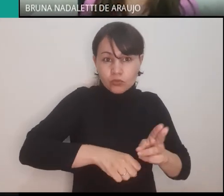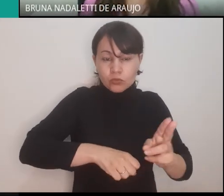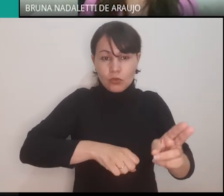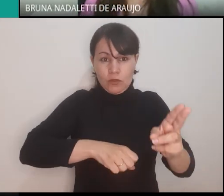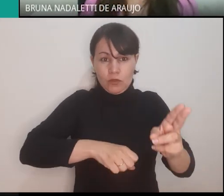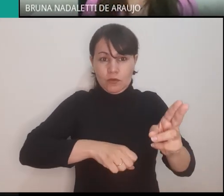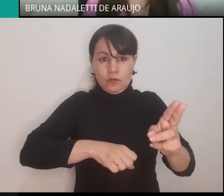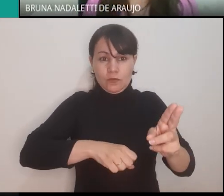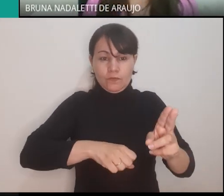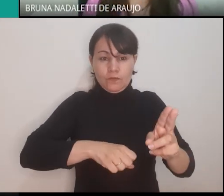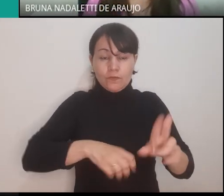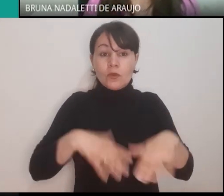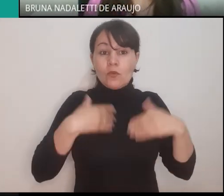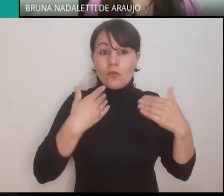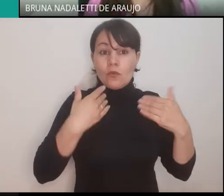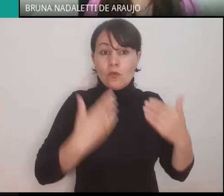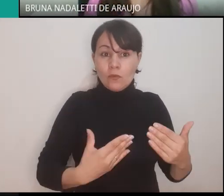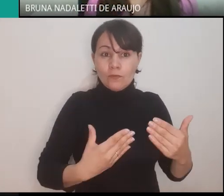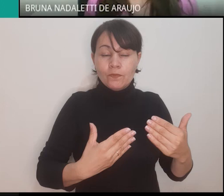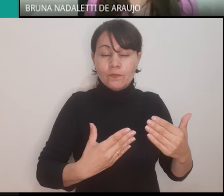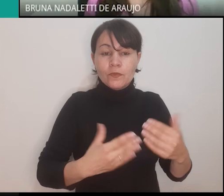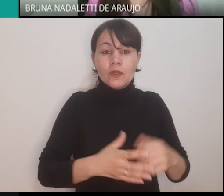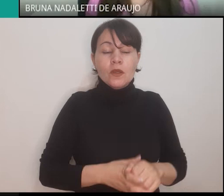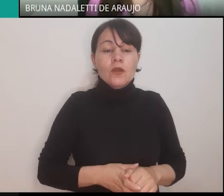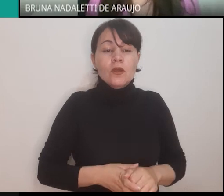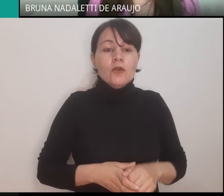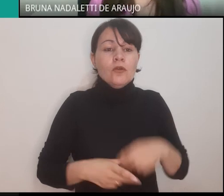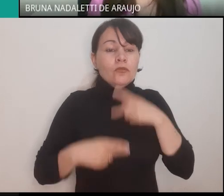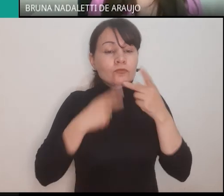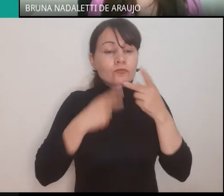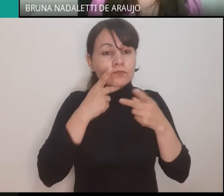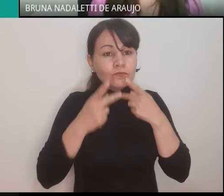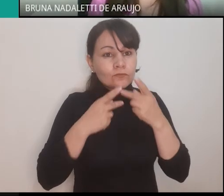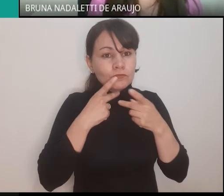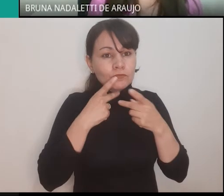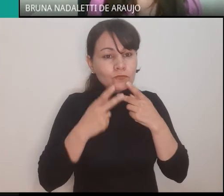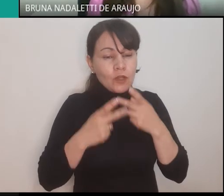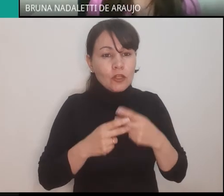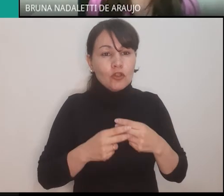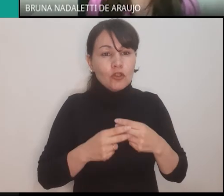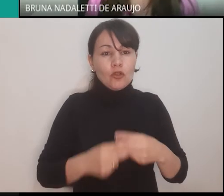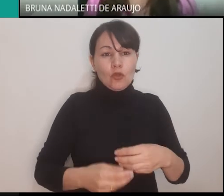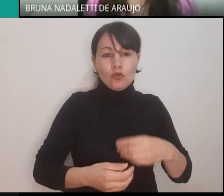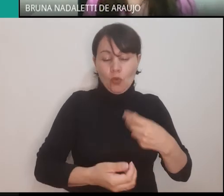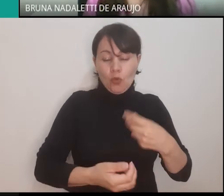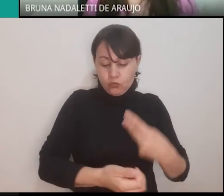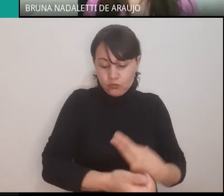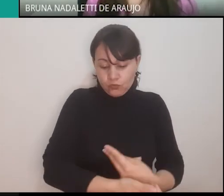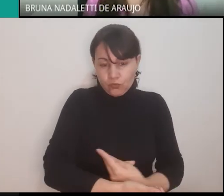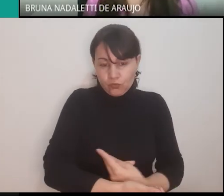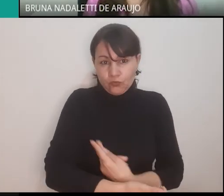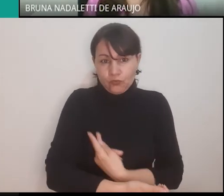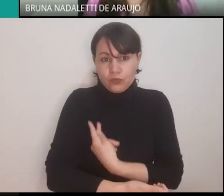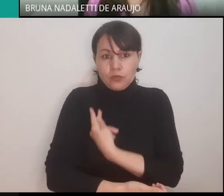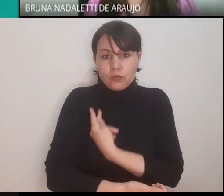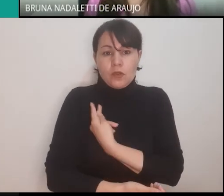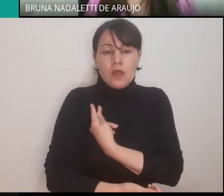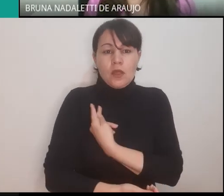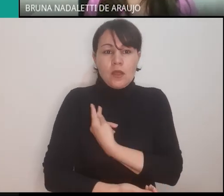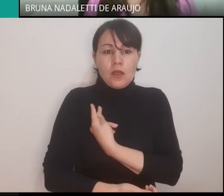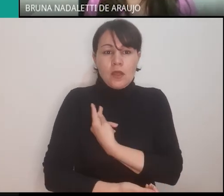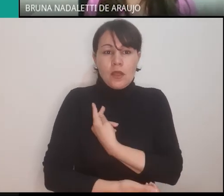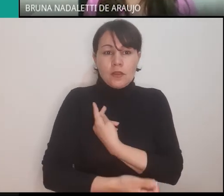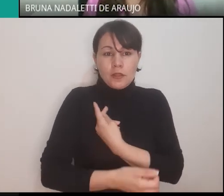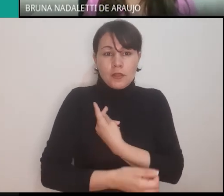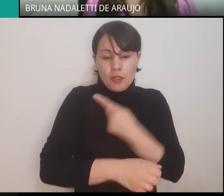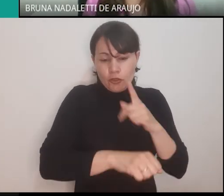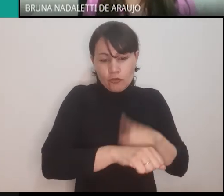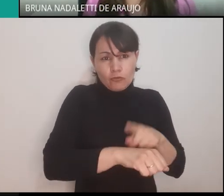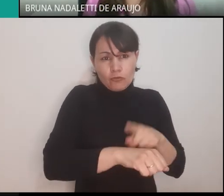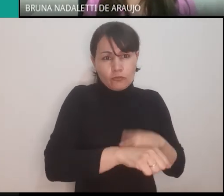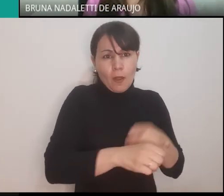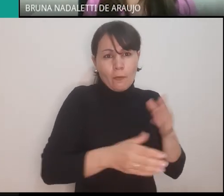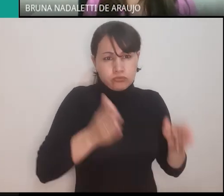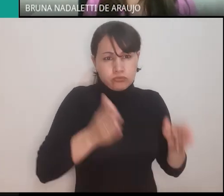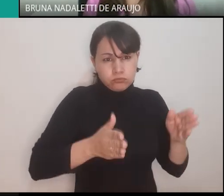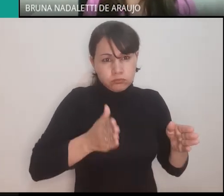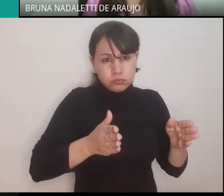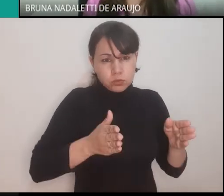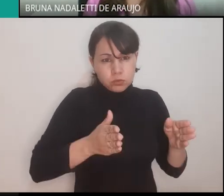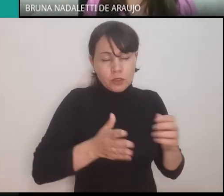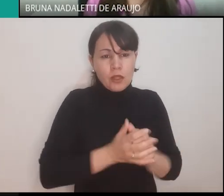quais compreendem. Então, quando eu estou falando de um catéter temporário, eu estou falando de um catéter